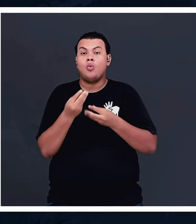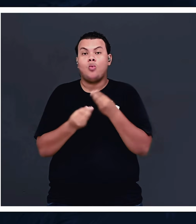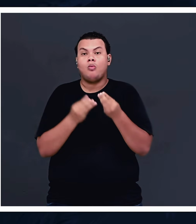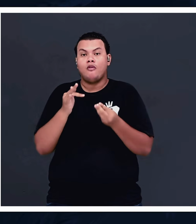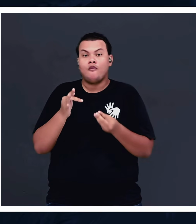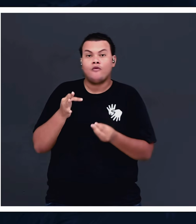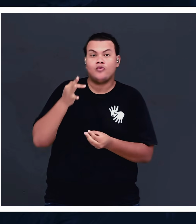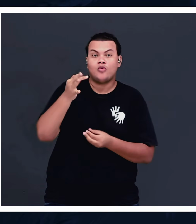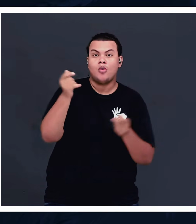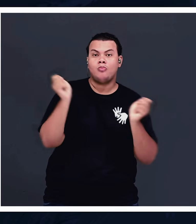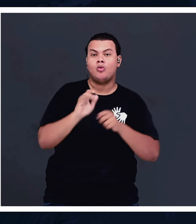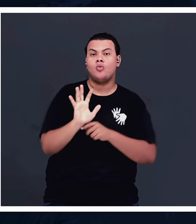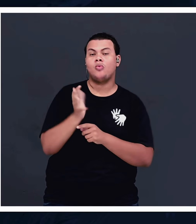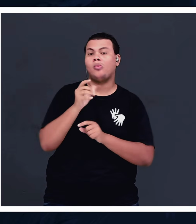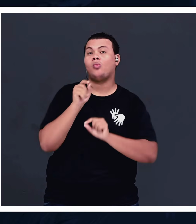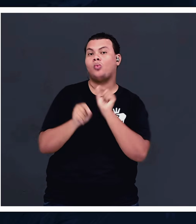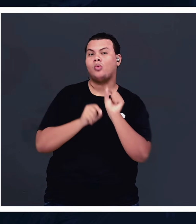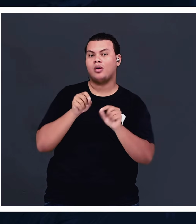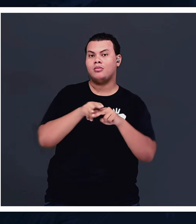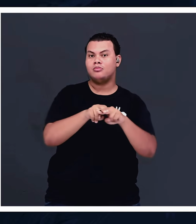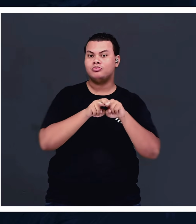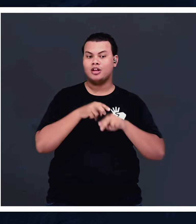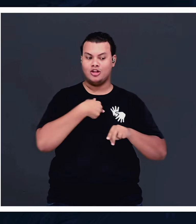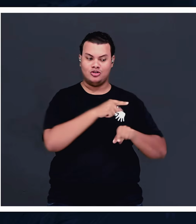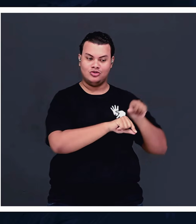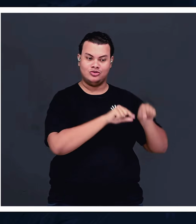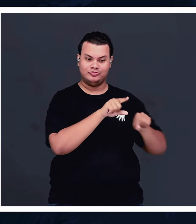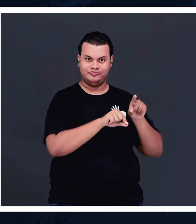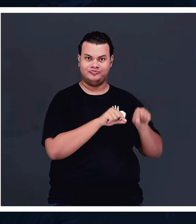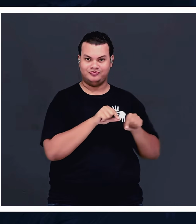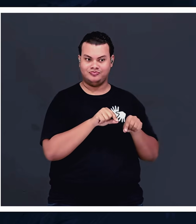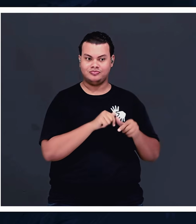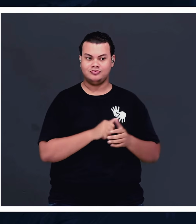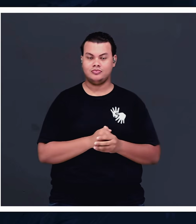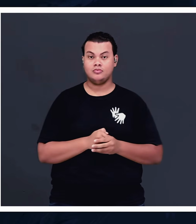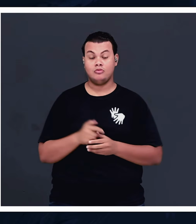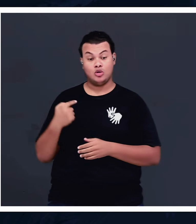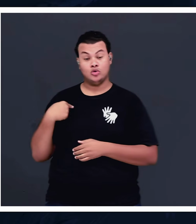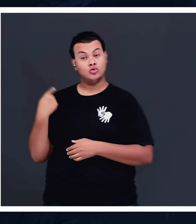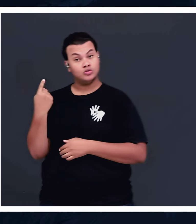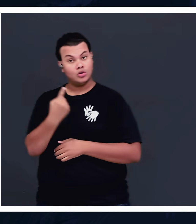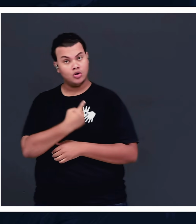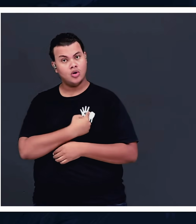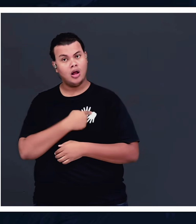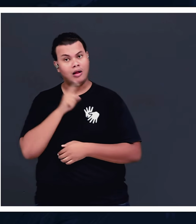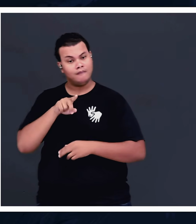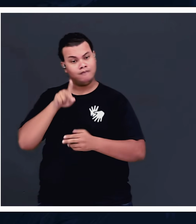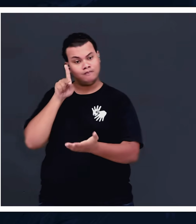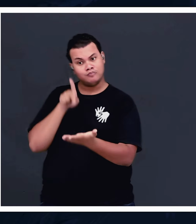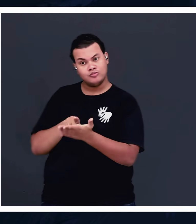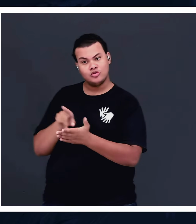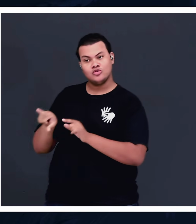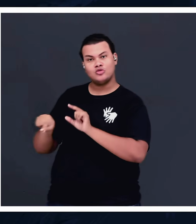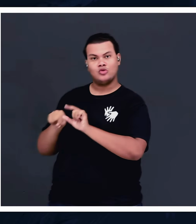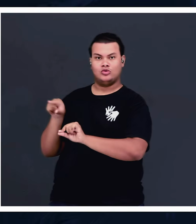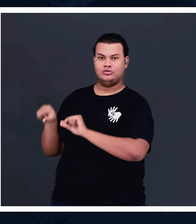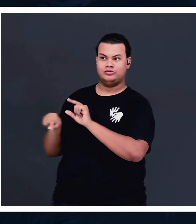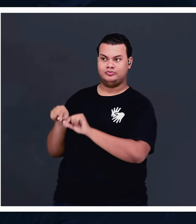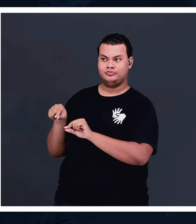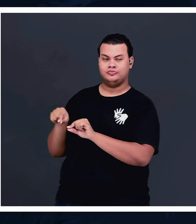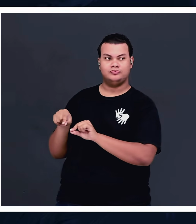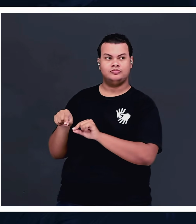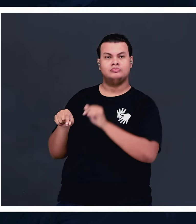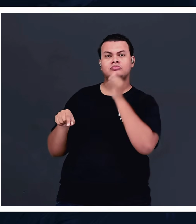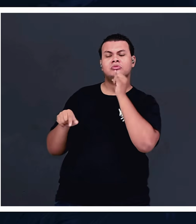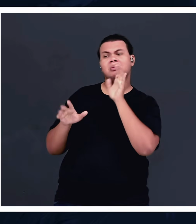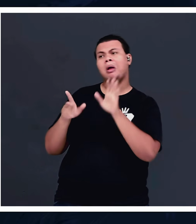aquilo que nós colhemos através delas. Nós somos essas escolhas.